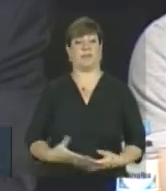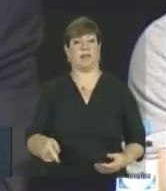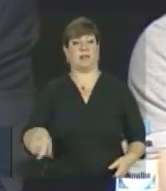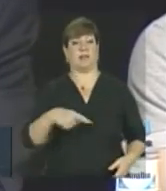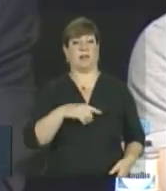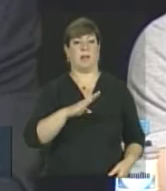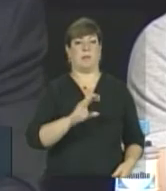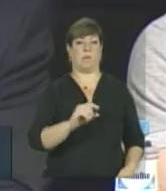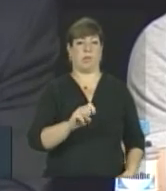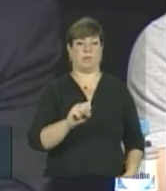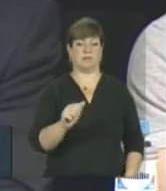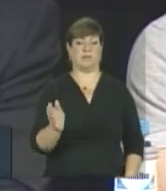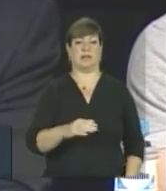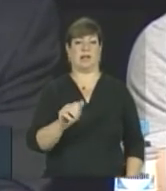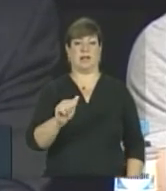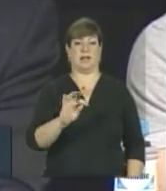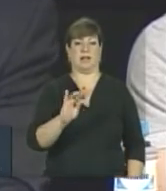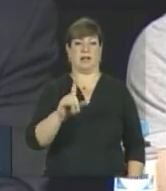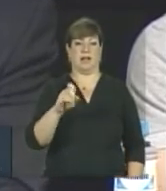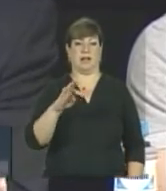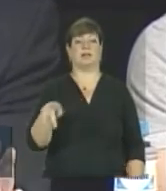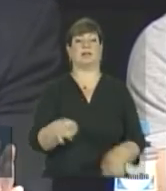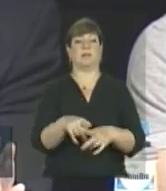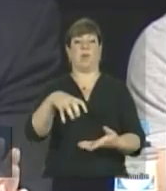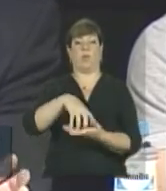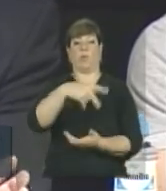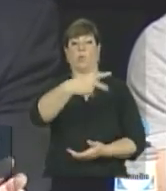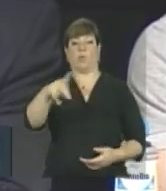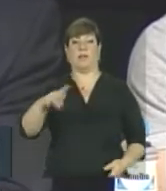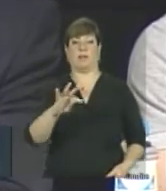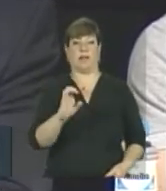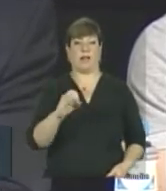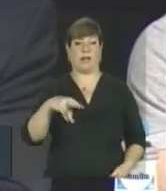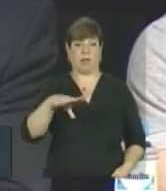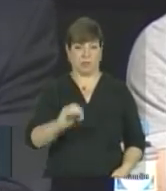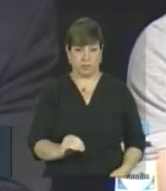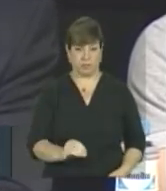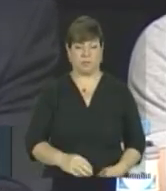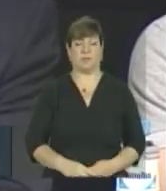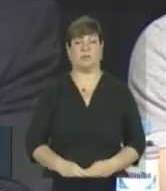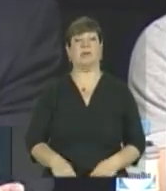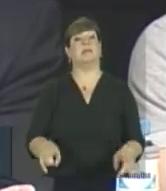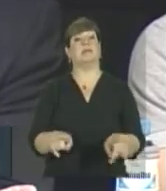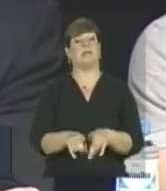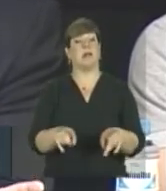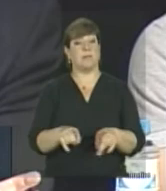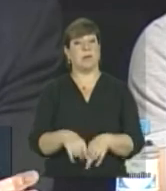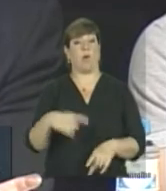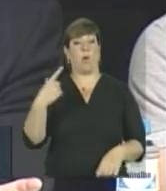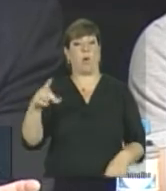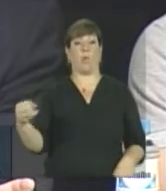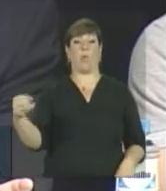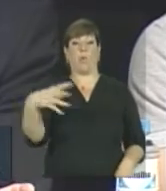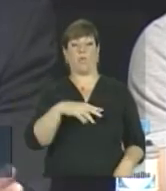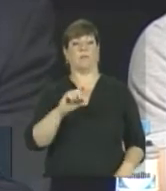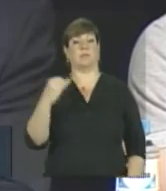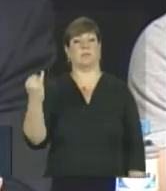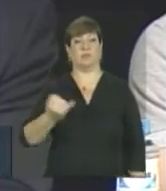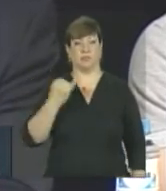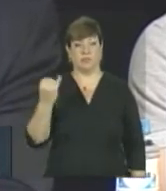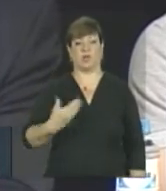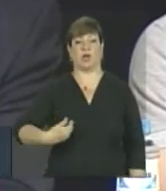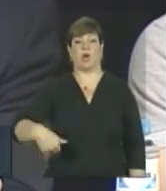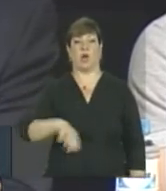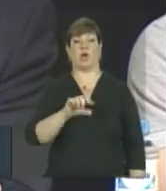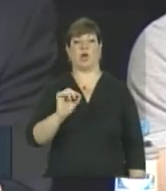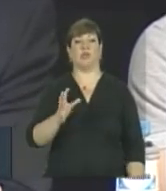tem a bolsa para sua equipe técnica. Também uma outra inovação importante, que nós tiramos a